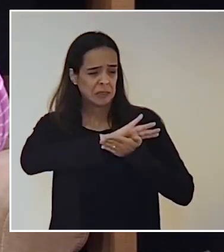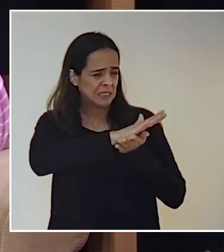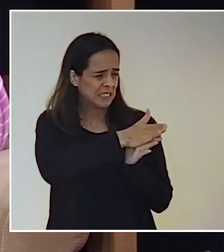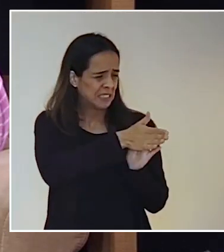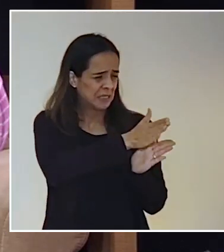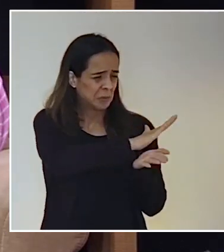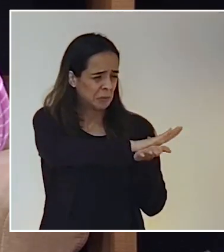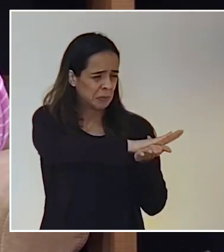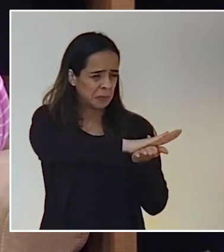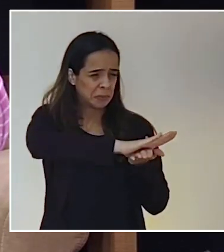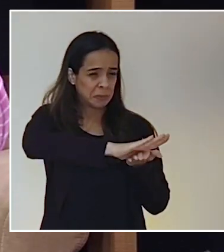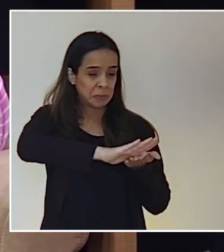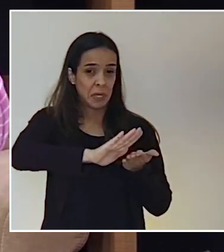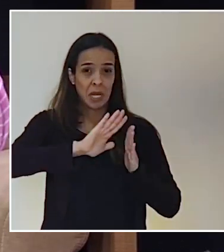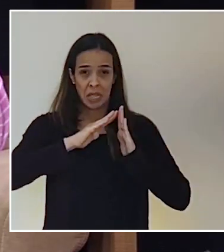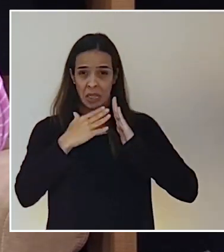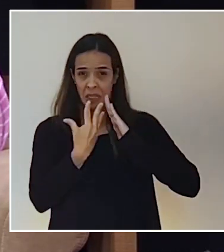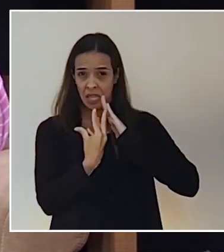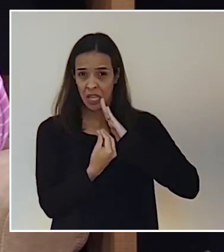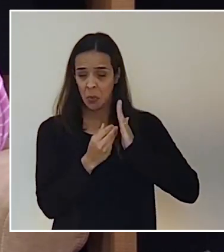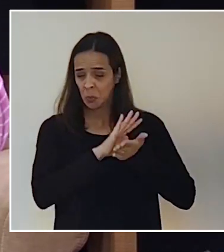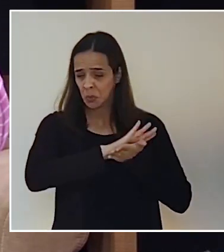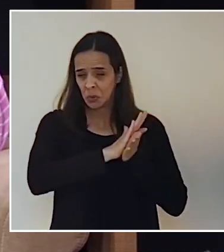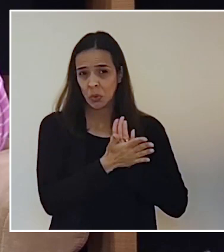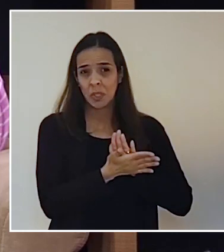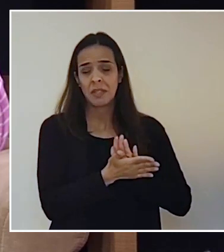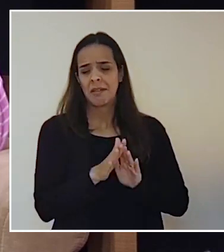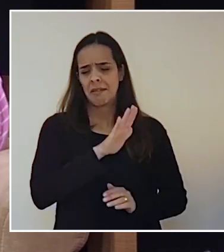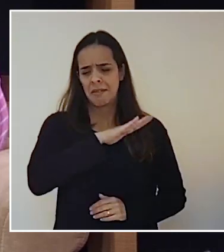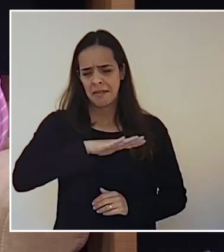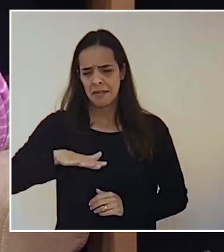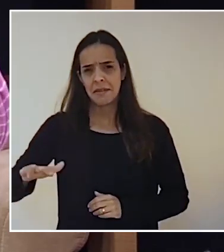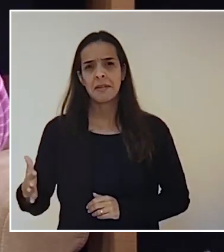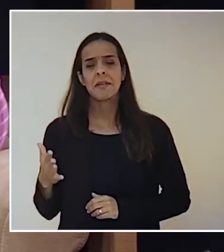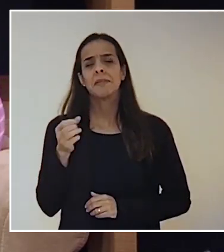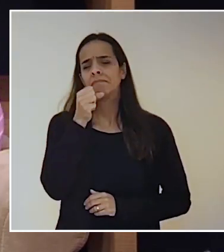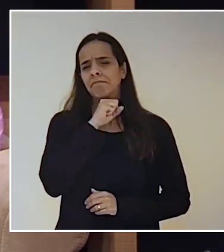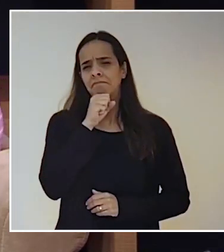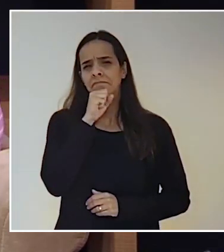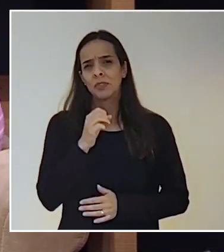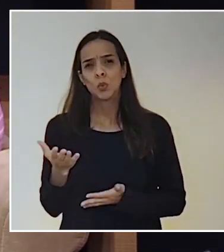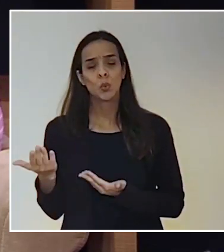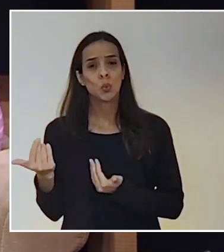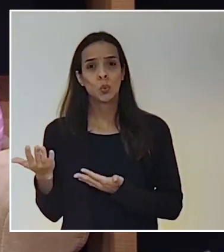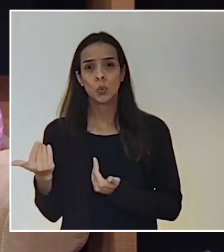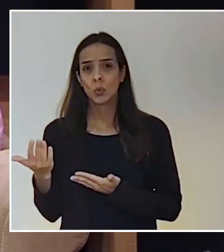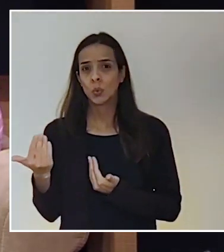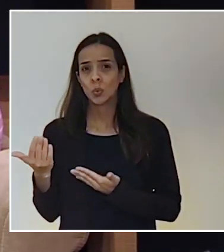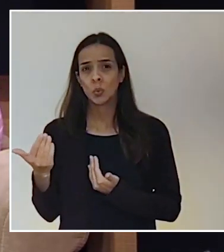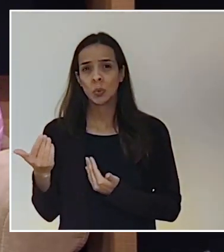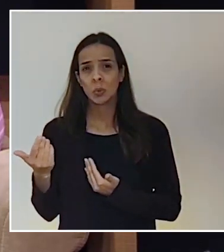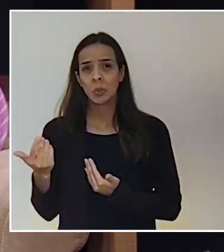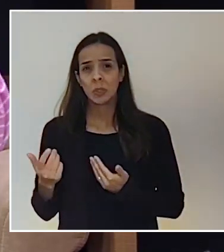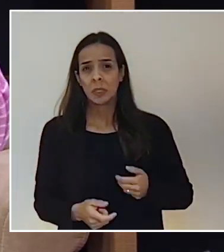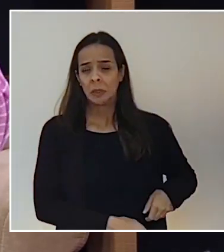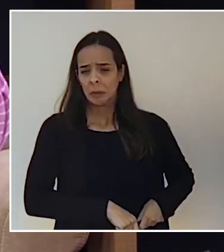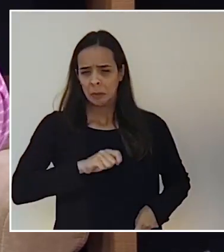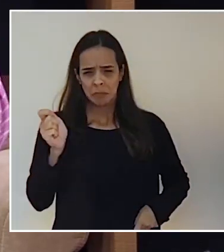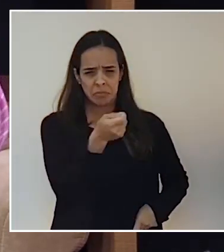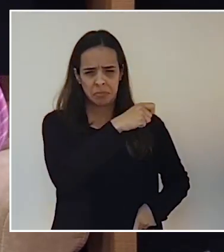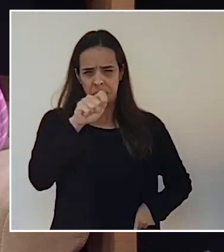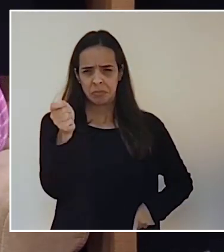Crianças, velhos, jovens haviam sido passados ao fio da espada. Os